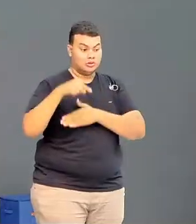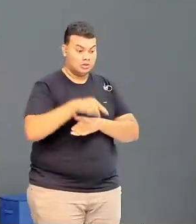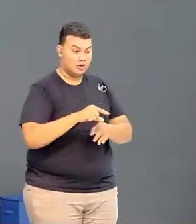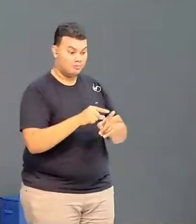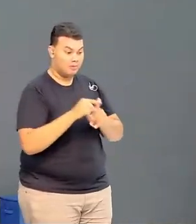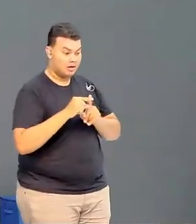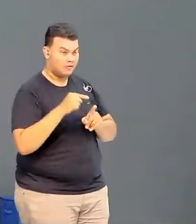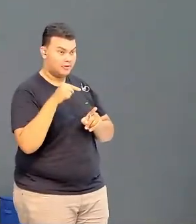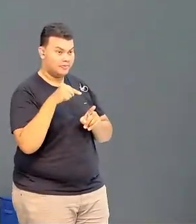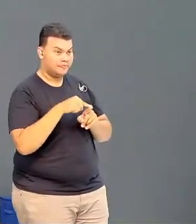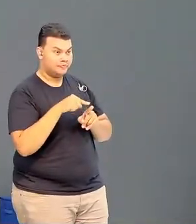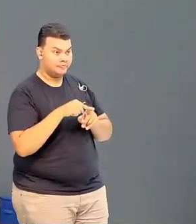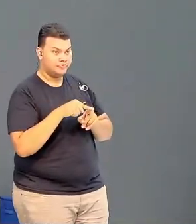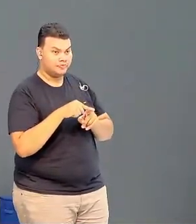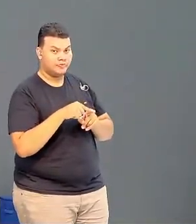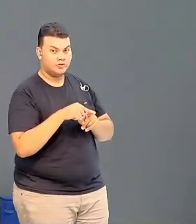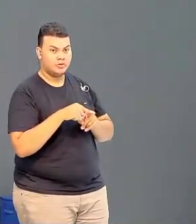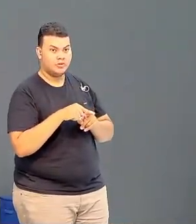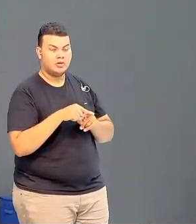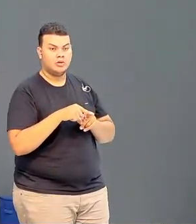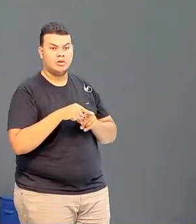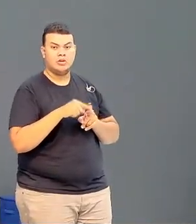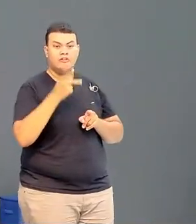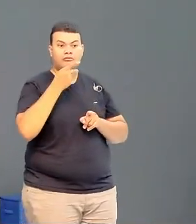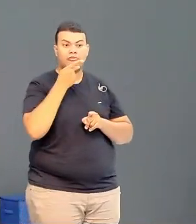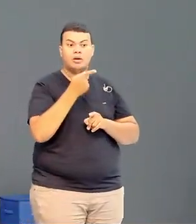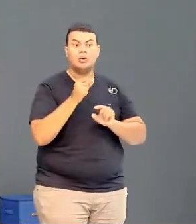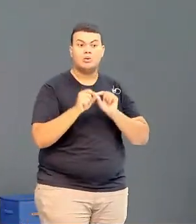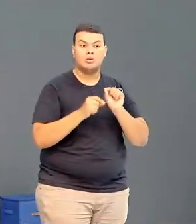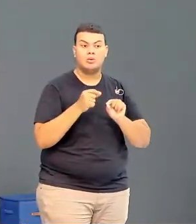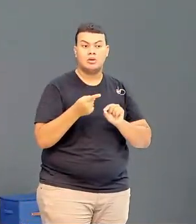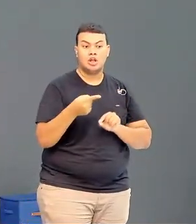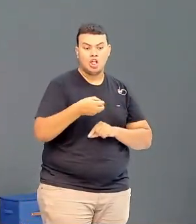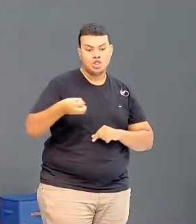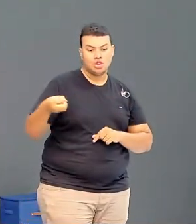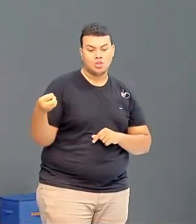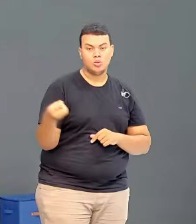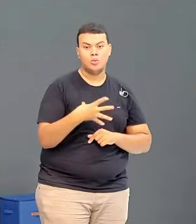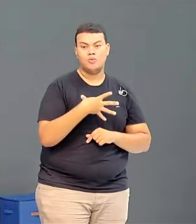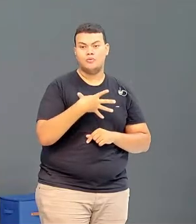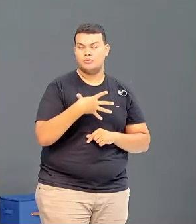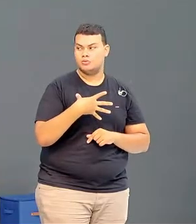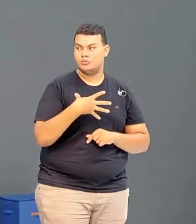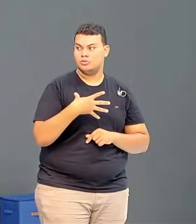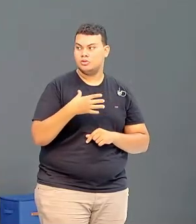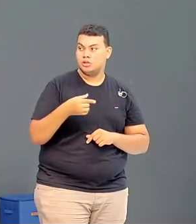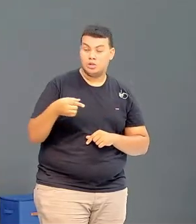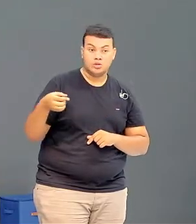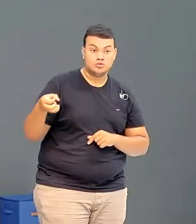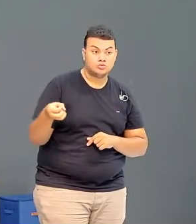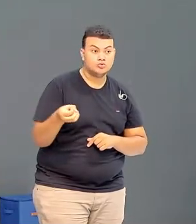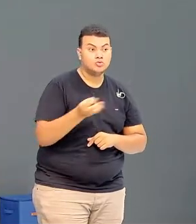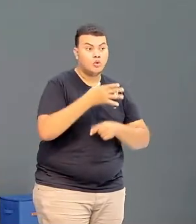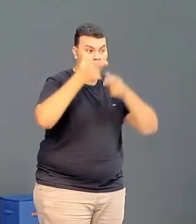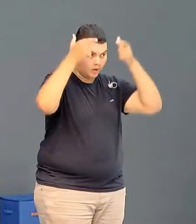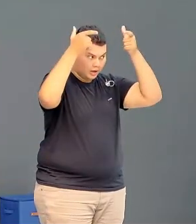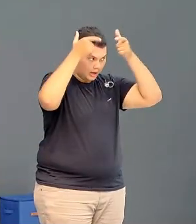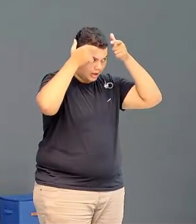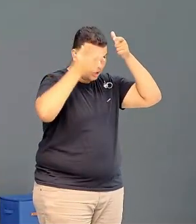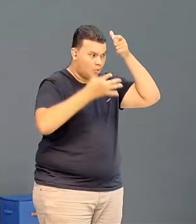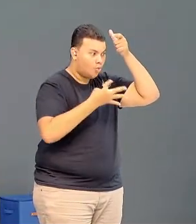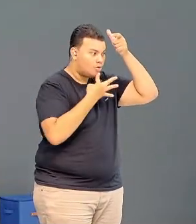em Êxodo capítulo 1, que o novo rei que se levantou não conhecia a história de